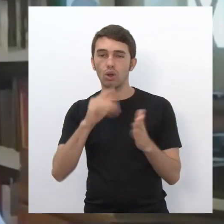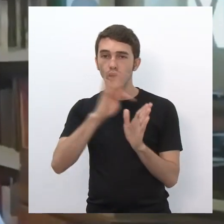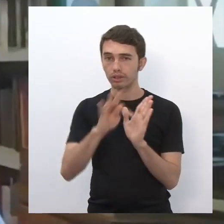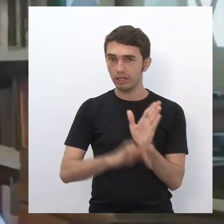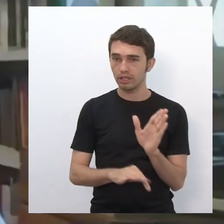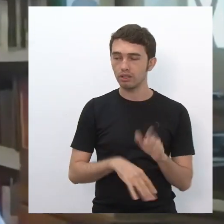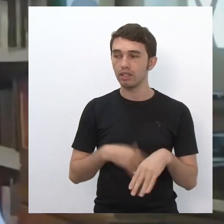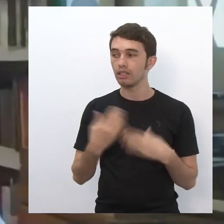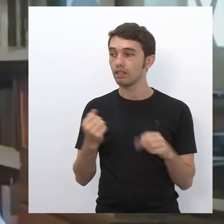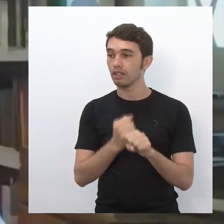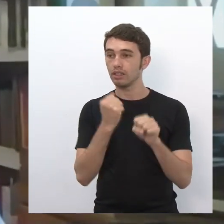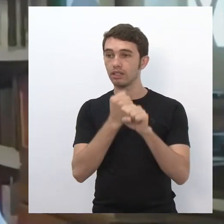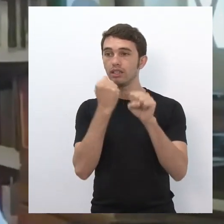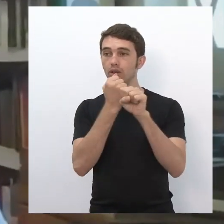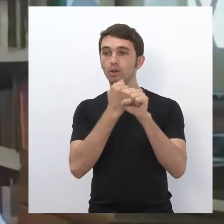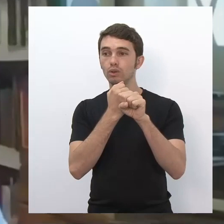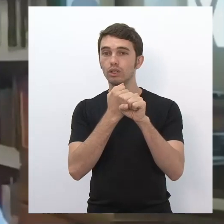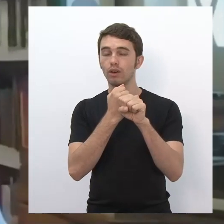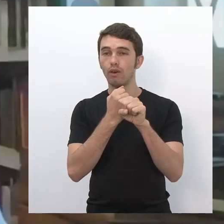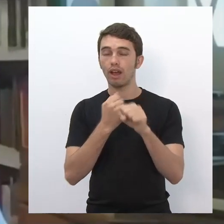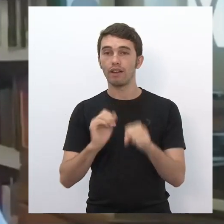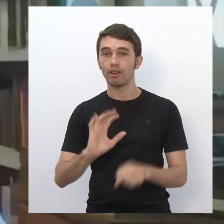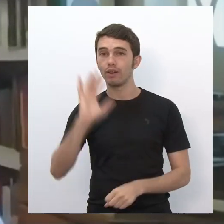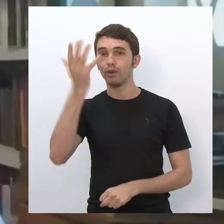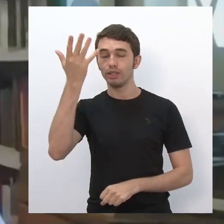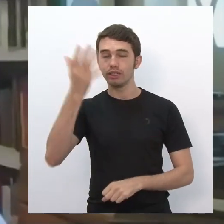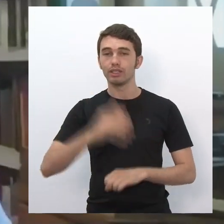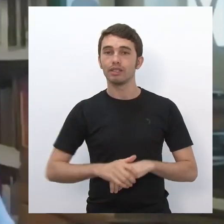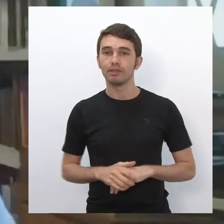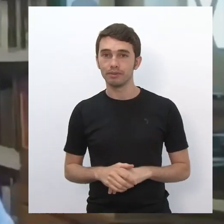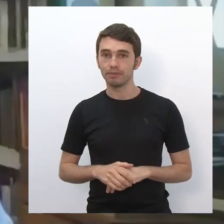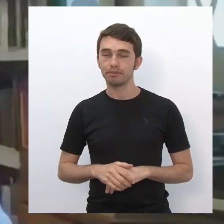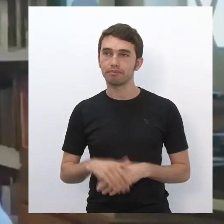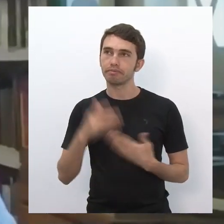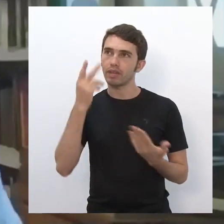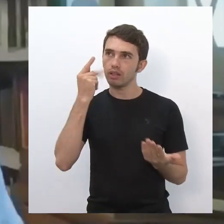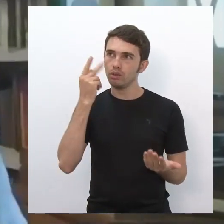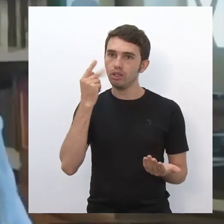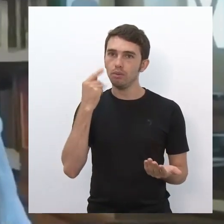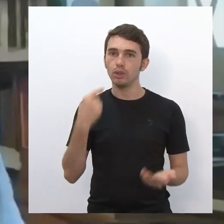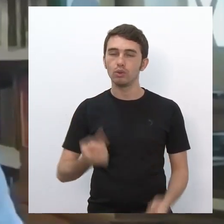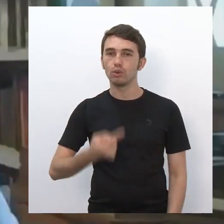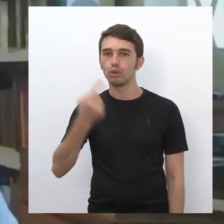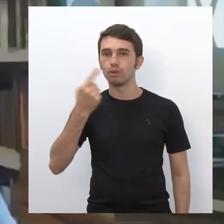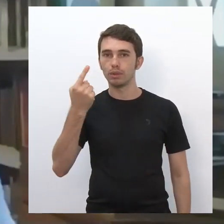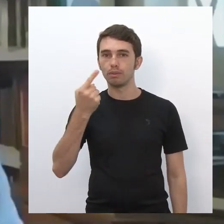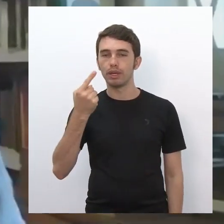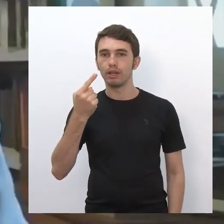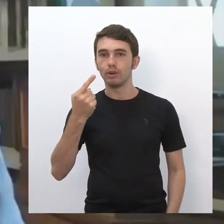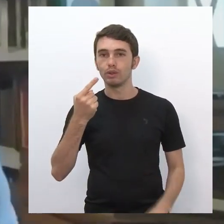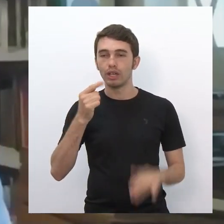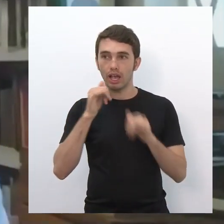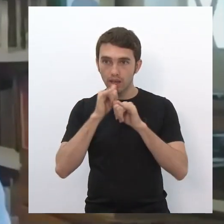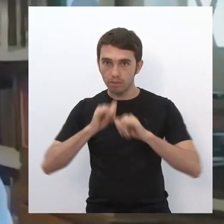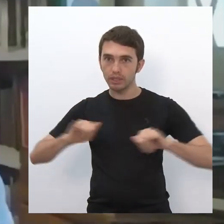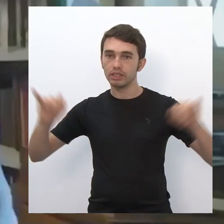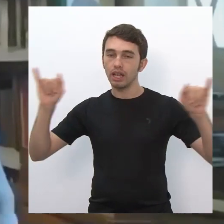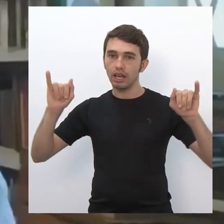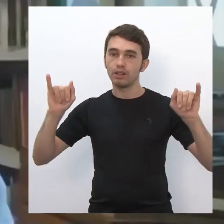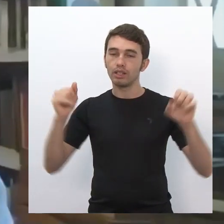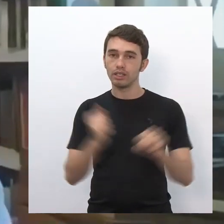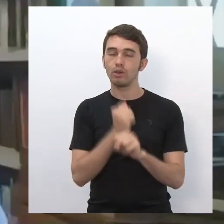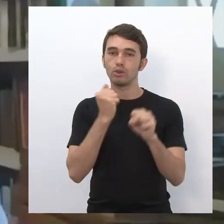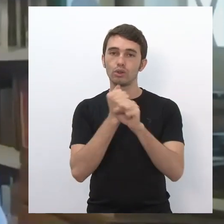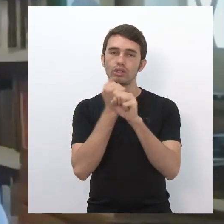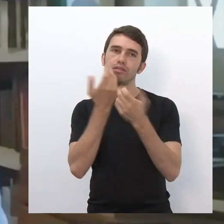essa construção foi se dando. Naturalmente, um dos primeiros emissários, né, dessa construção são